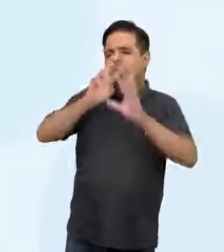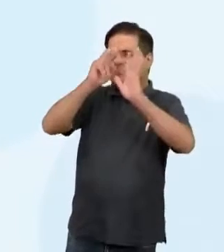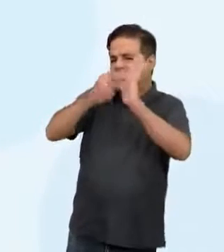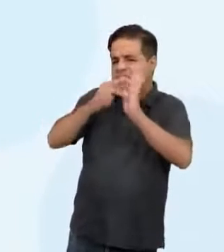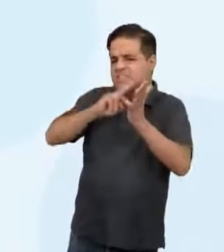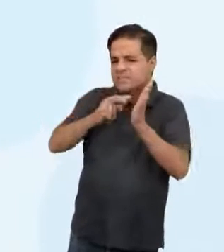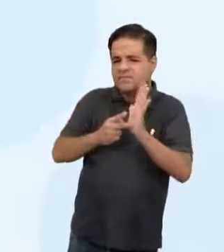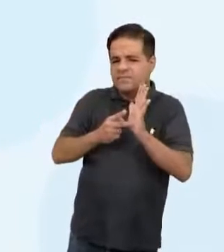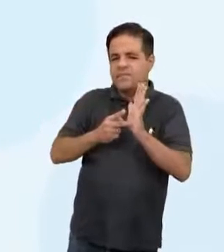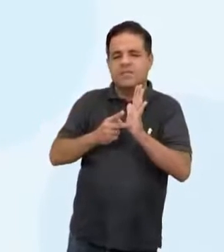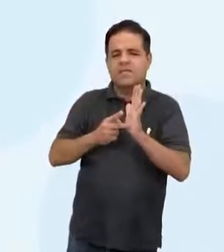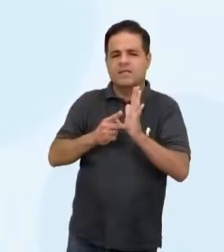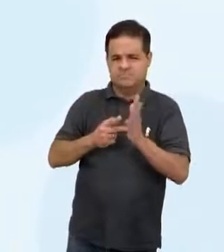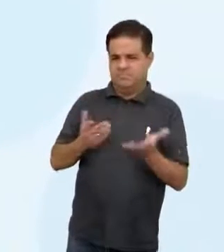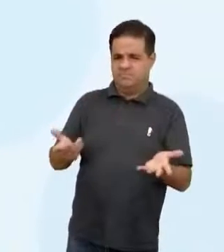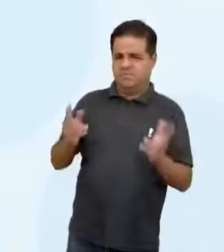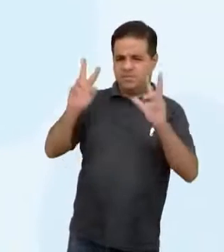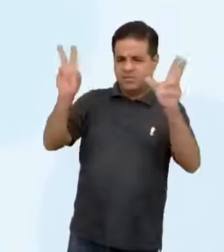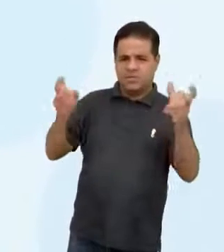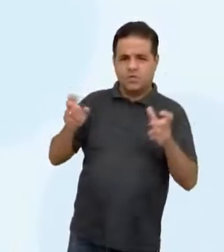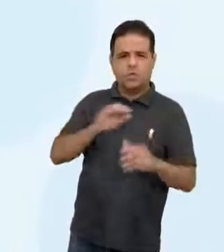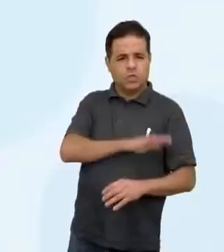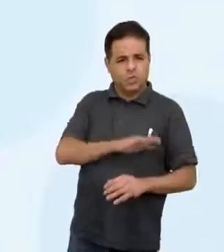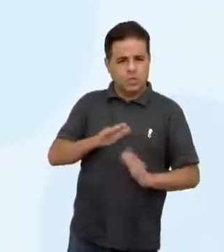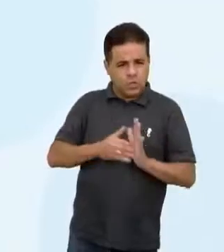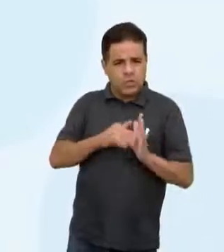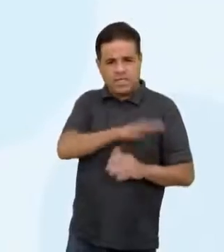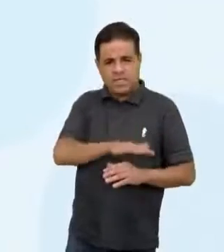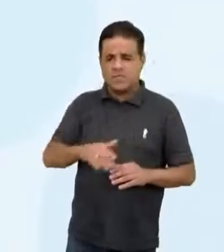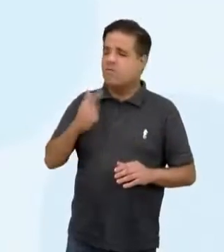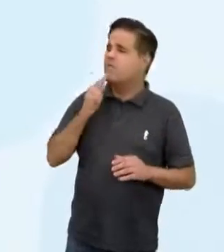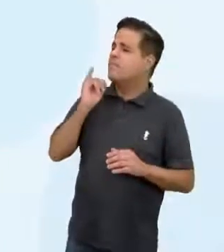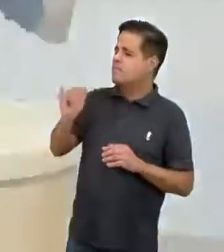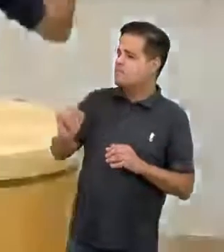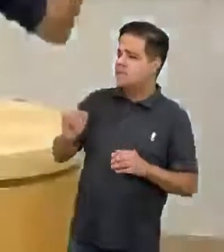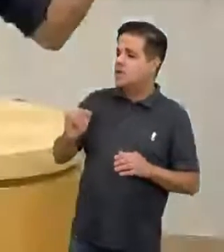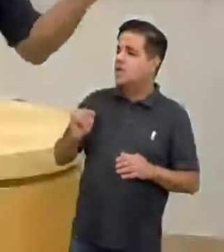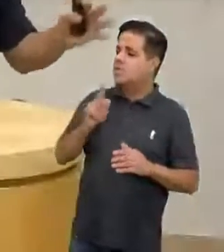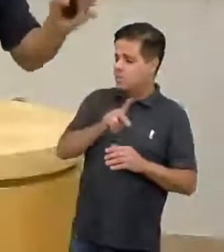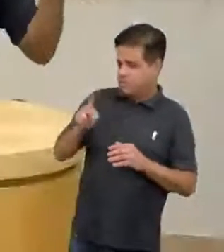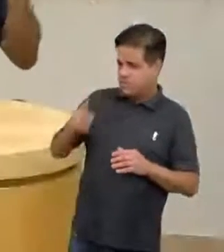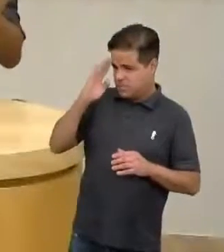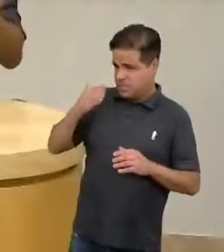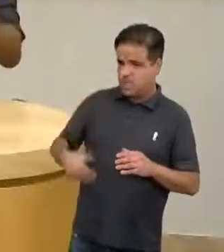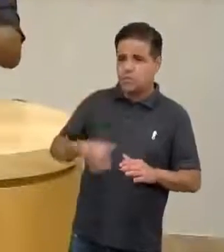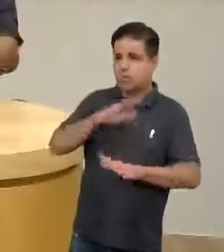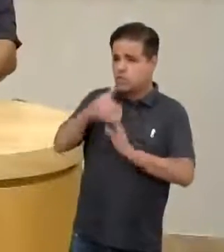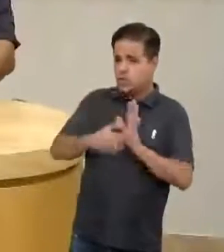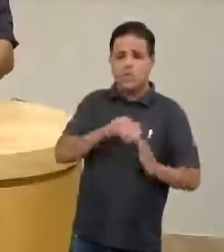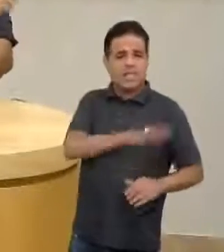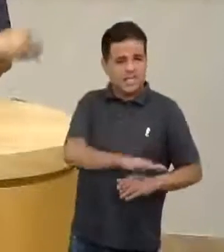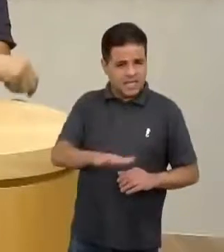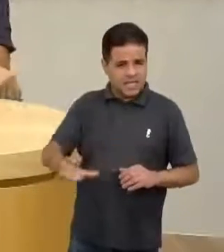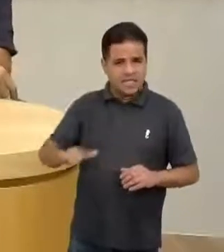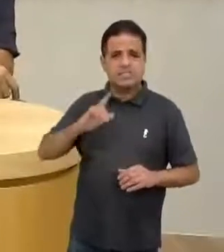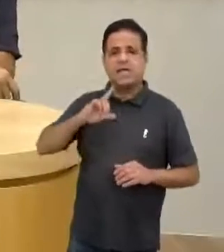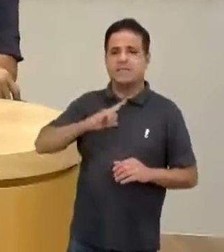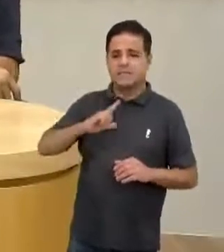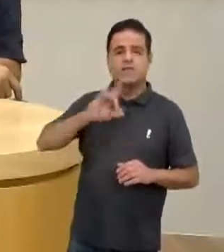eu vou perguntar aqui para a professora Tayana. Como é que é? Toda criança? Toda criança. Se eu falar para você assim, olha, professora Tayana, toda criança